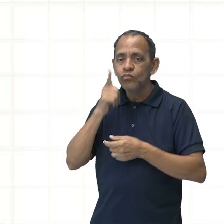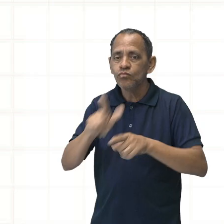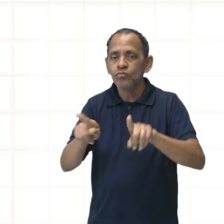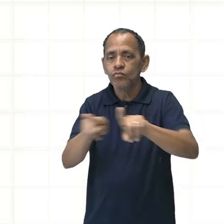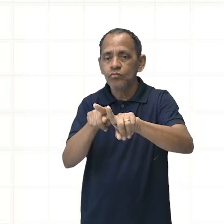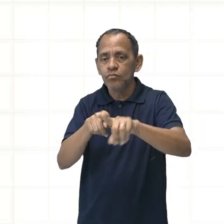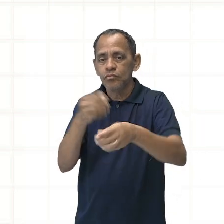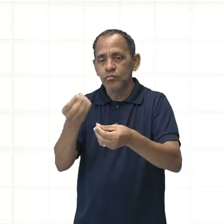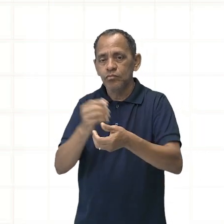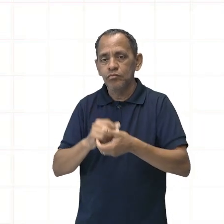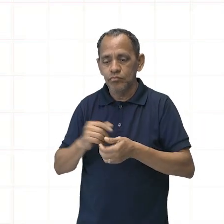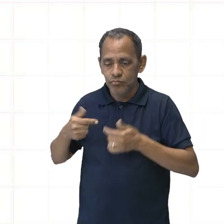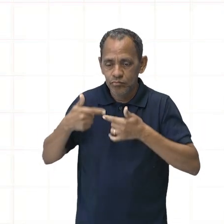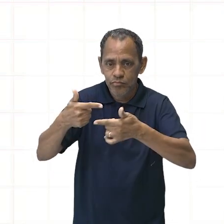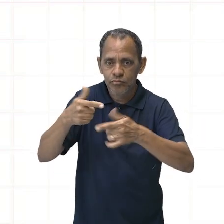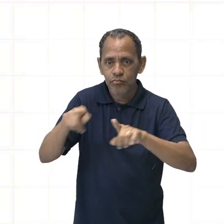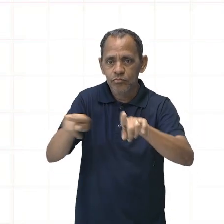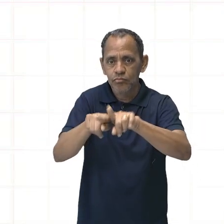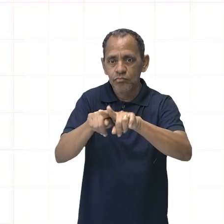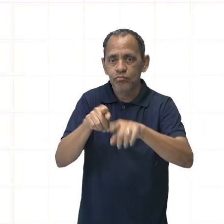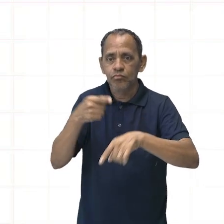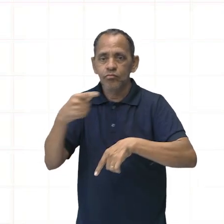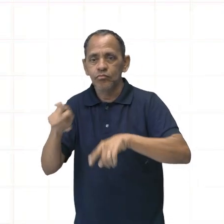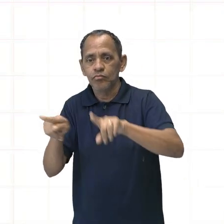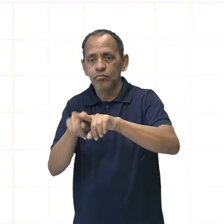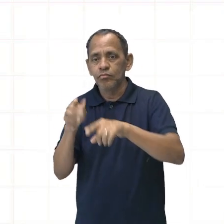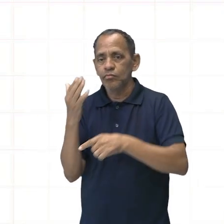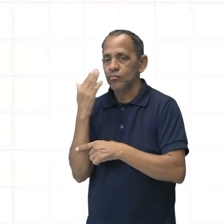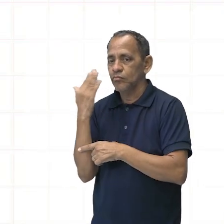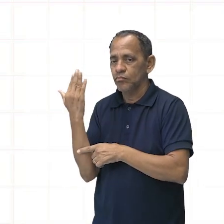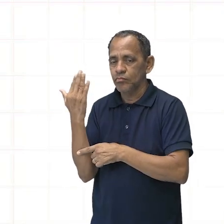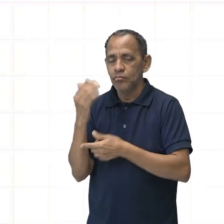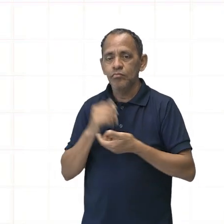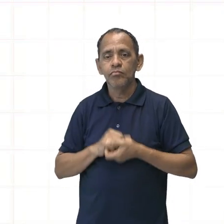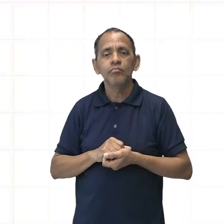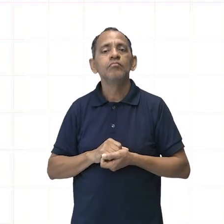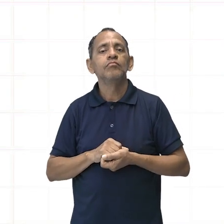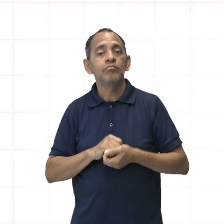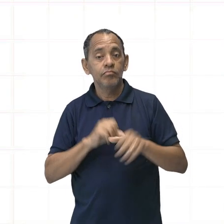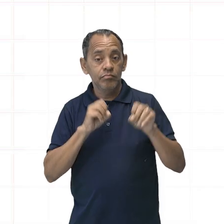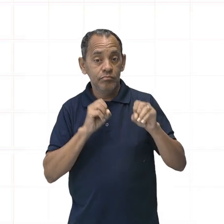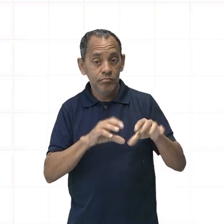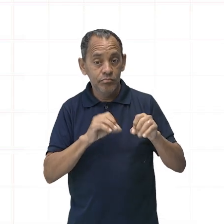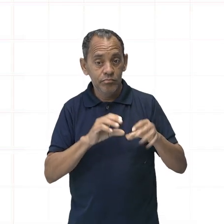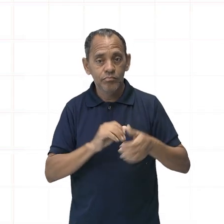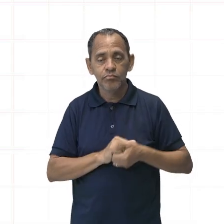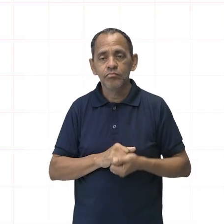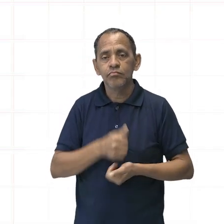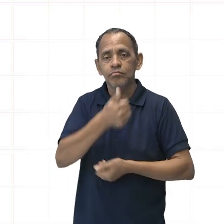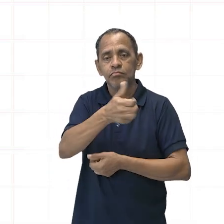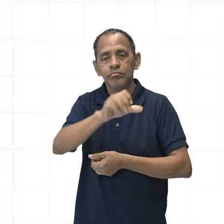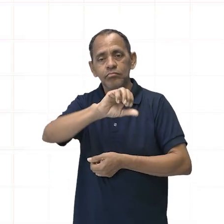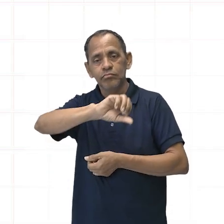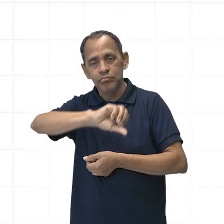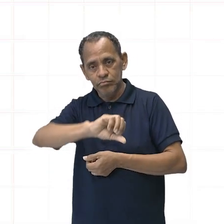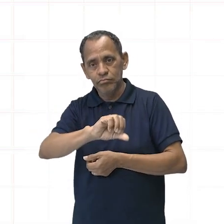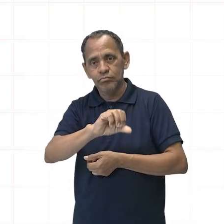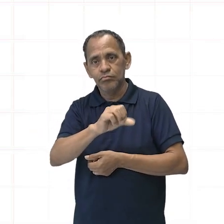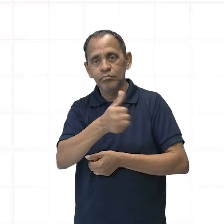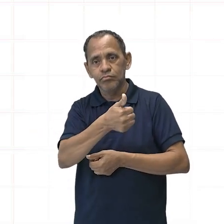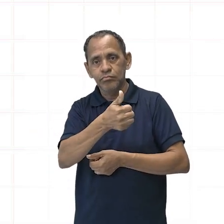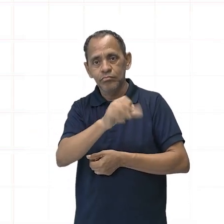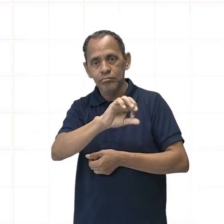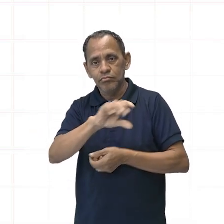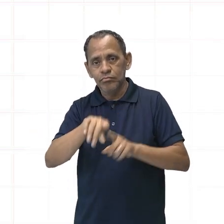batalha importante neste momento é a Batalha do Marne, que acontece em setembro de 1919. Temos a